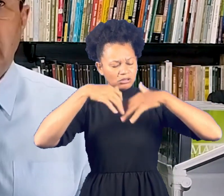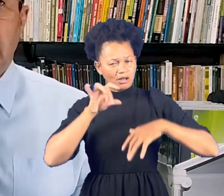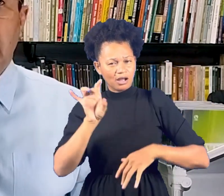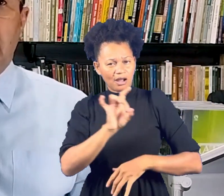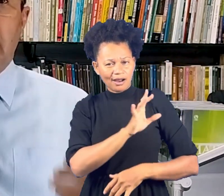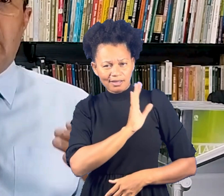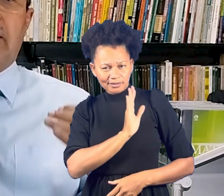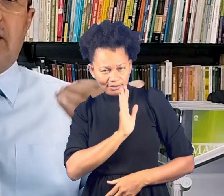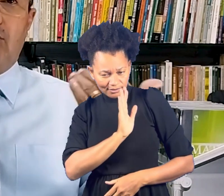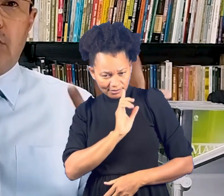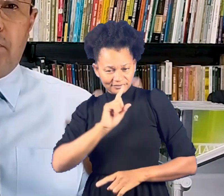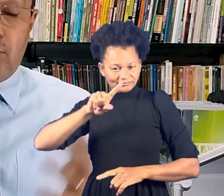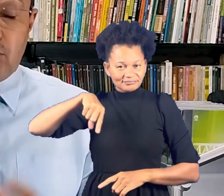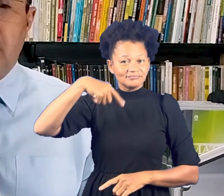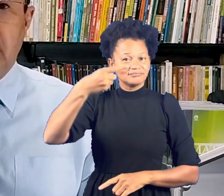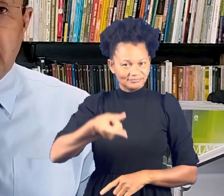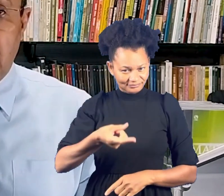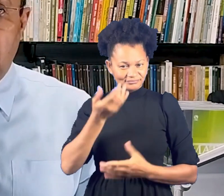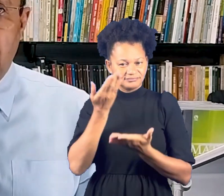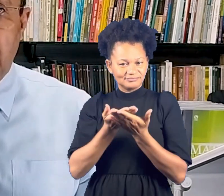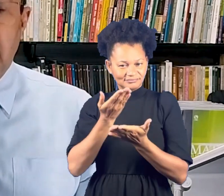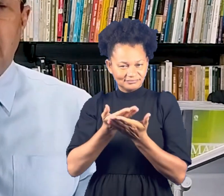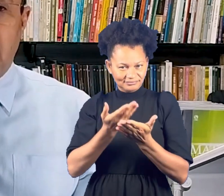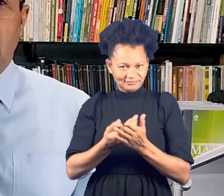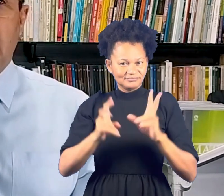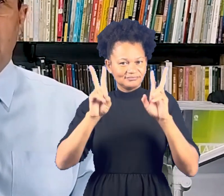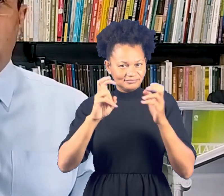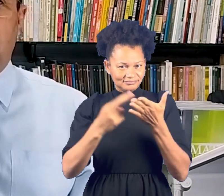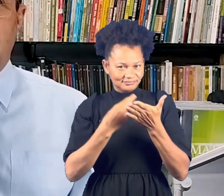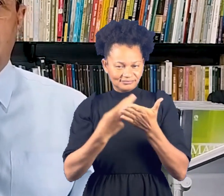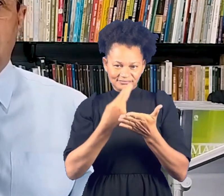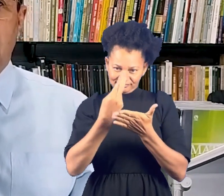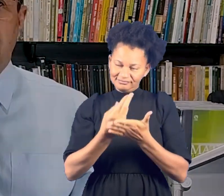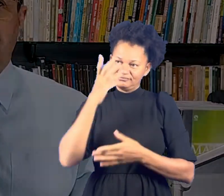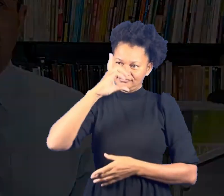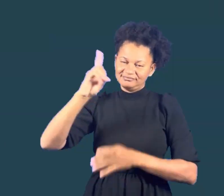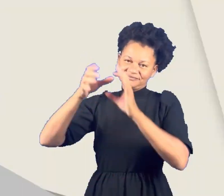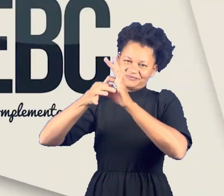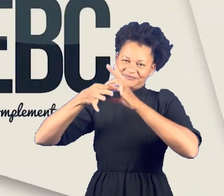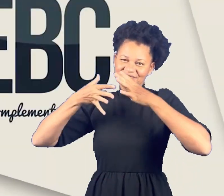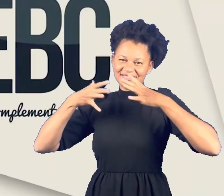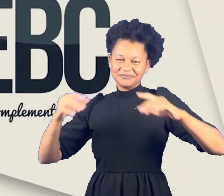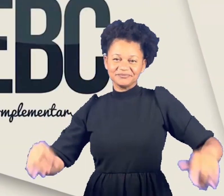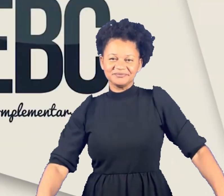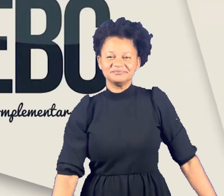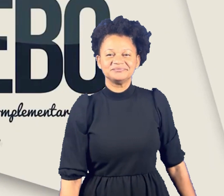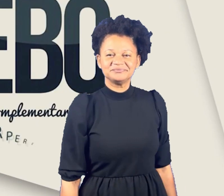coração e até a nossa próxima lição, se Deus assim o permitir.